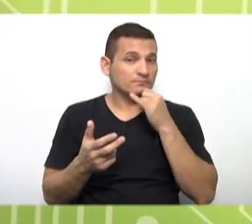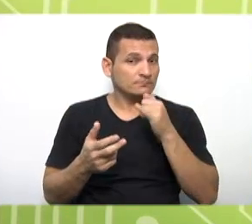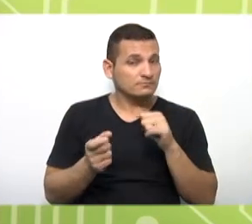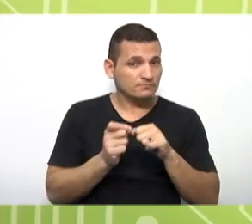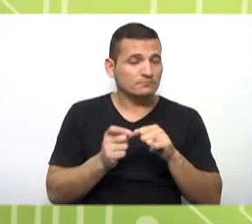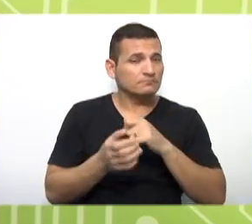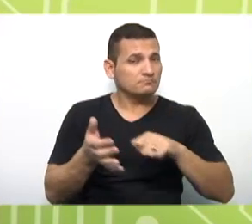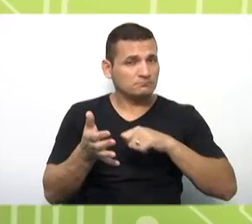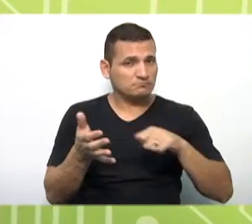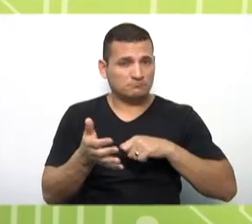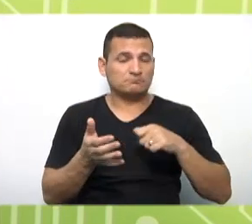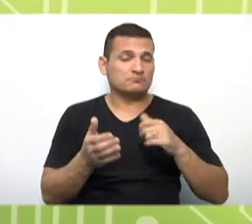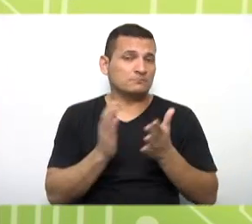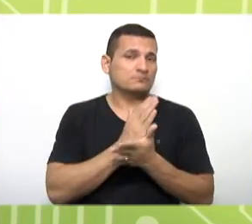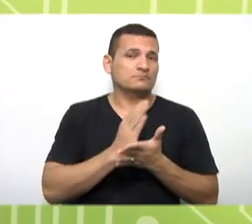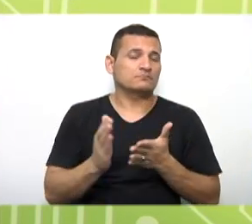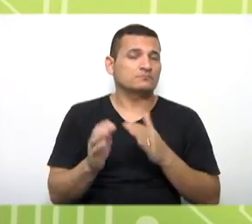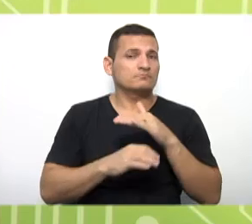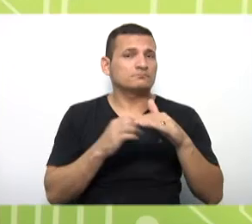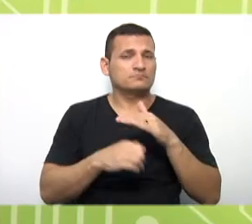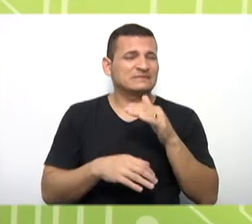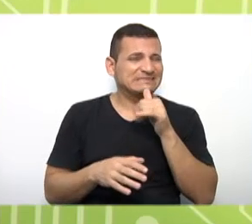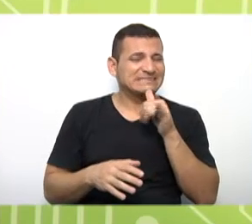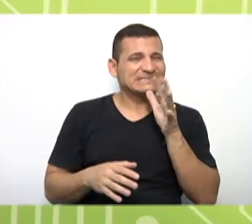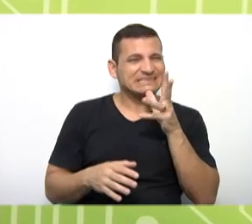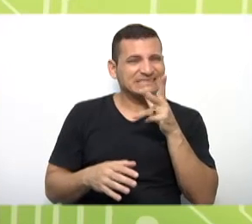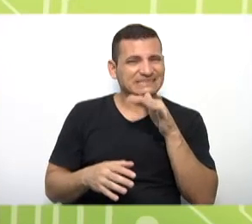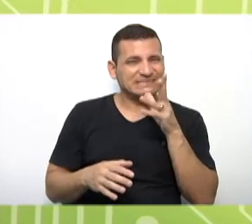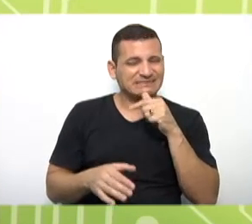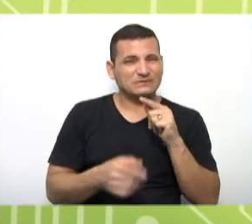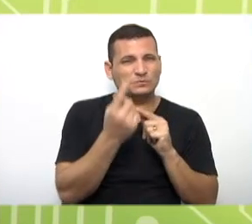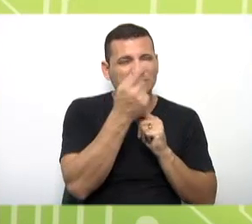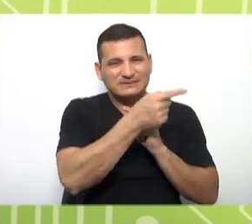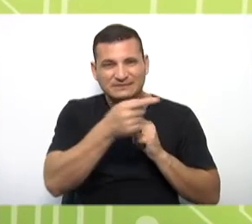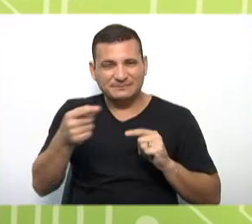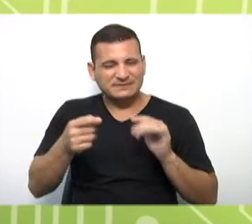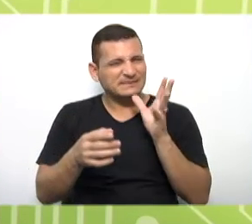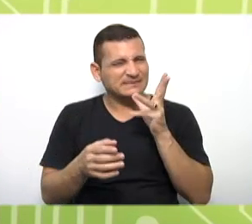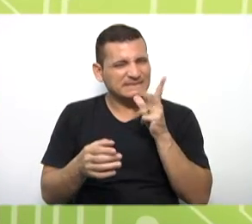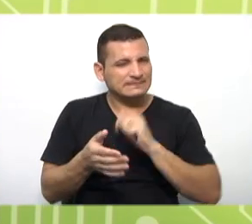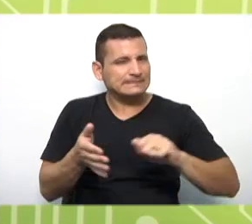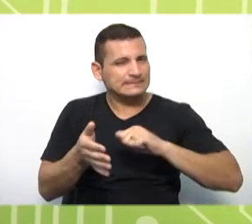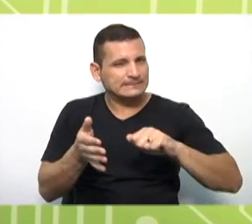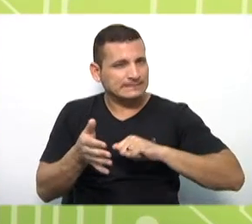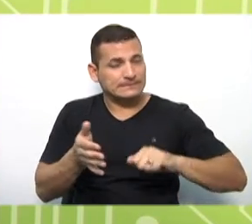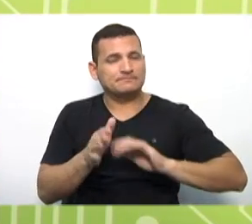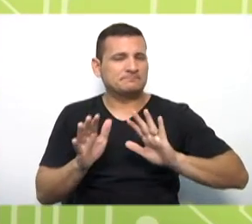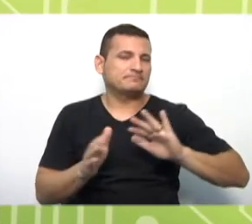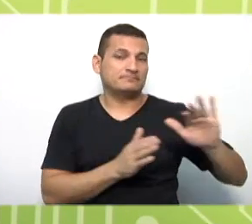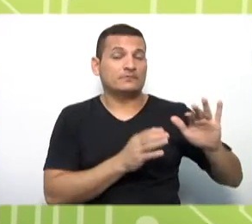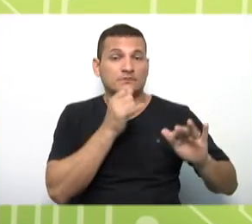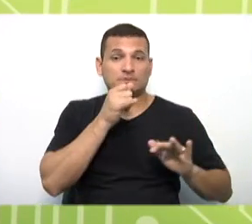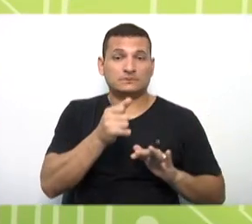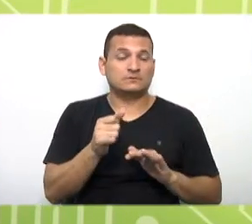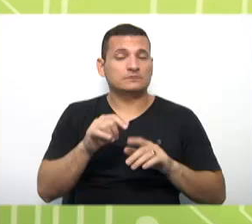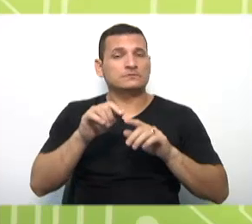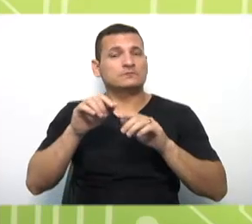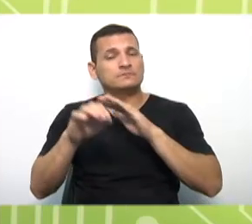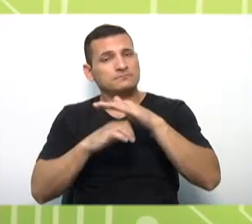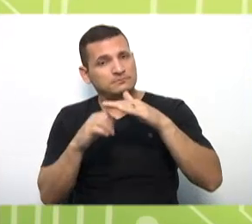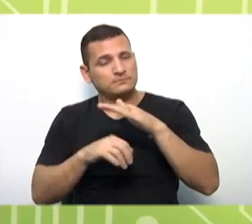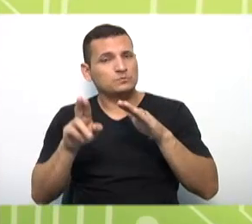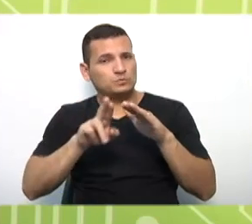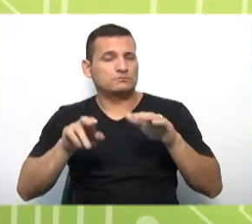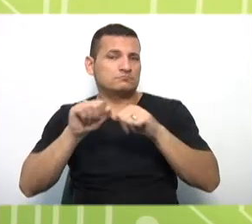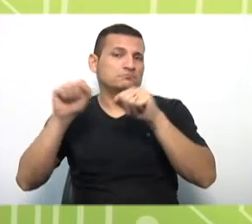empresas vão fechar uma semana para fazer o seu levantamento. Mas se ela utiliza um sistema operacional, ela já vai ter esse levantamento, ela só